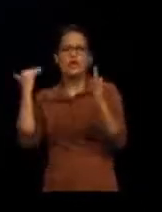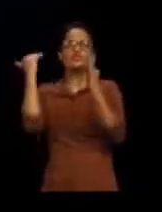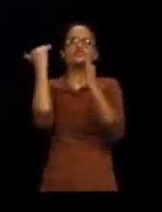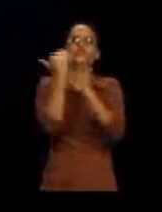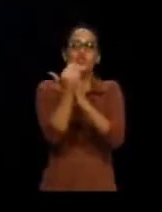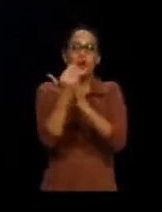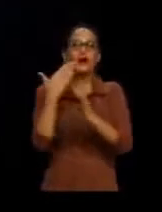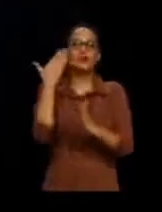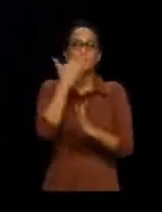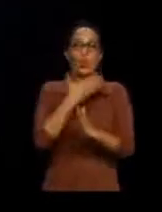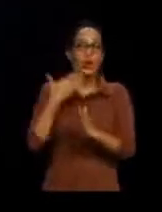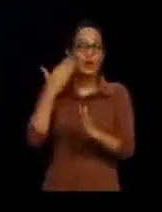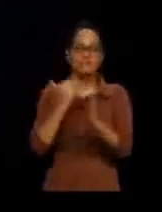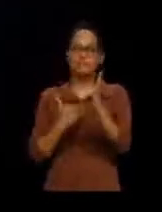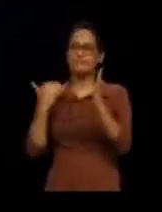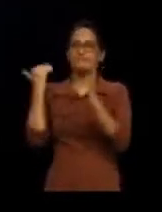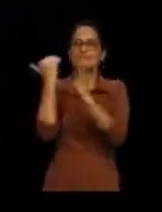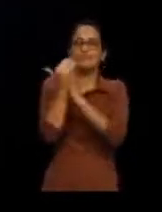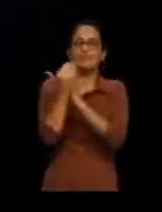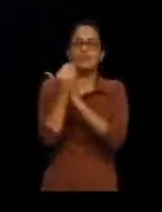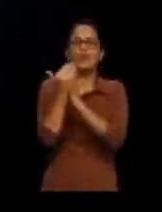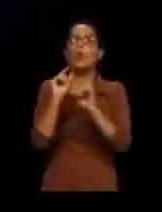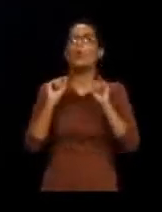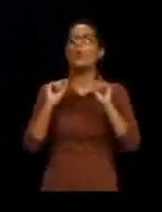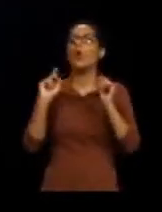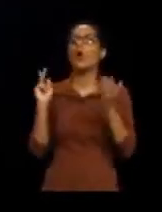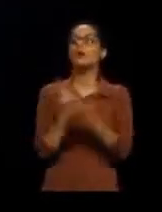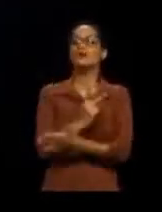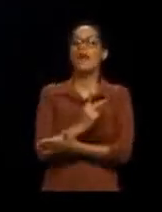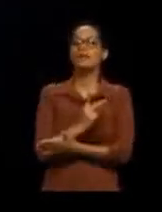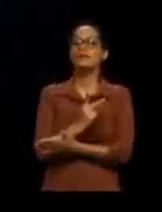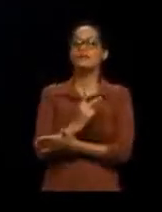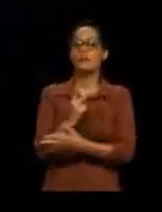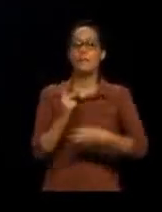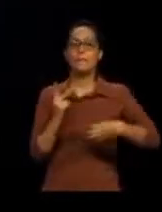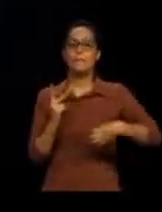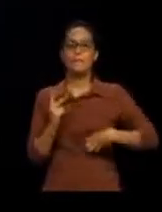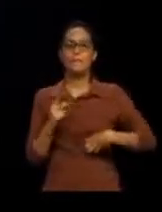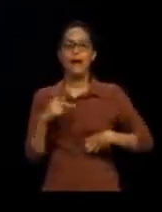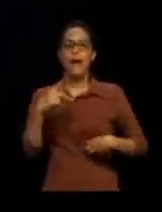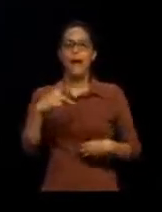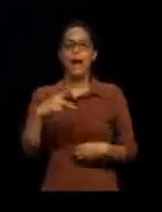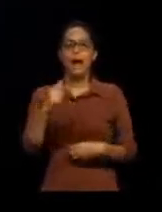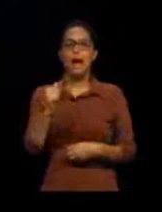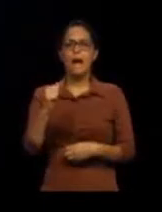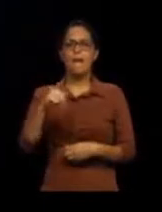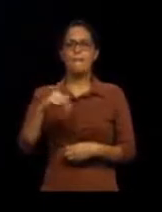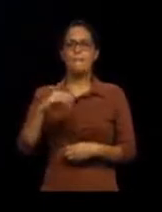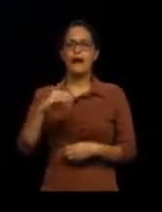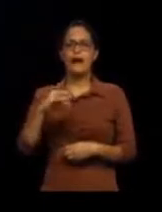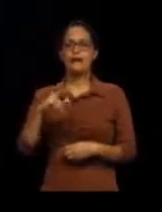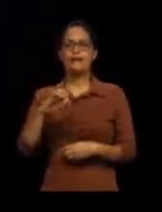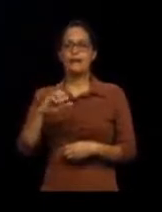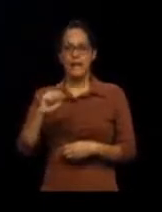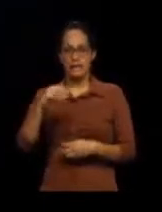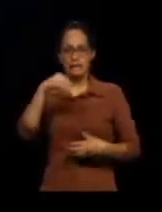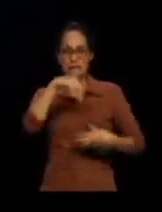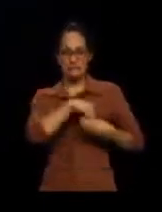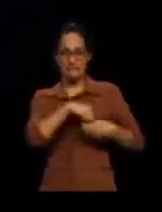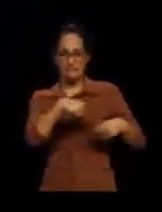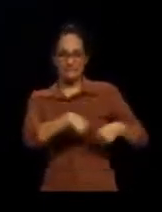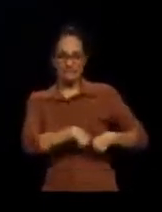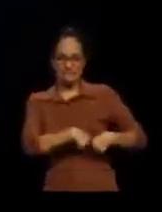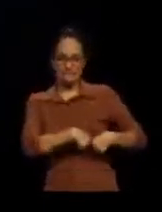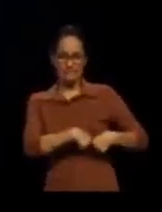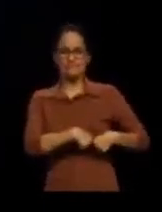uma refeição, o nosso pâncreas, que ele é uma glândula que possui uma parte endócrina e